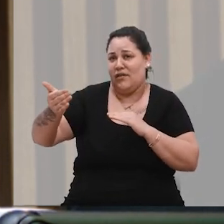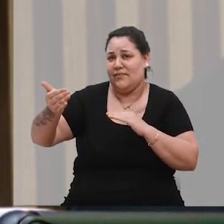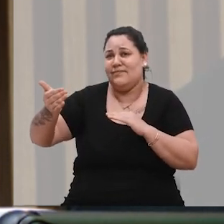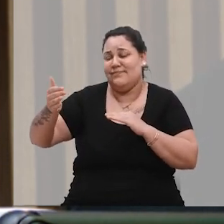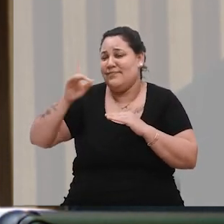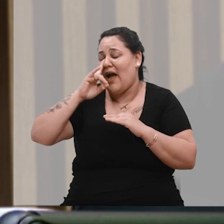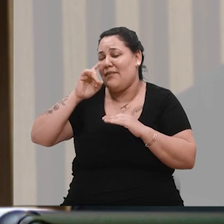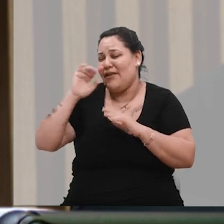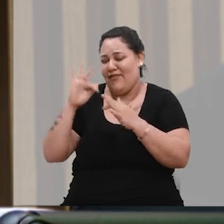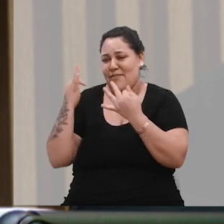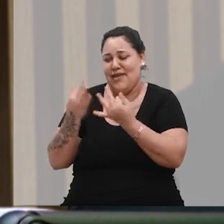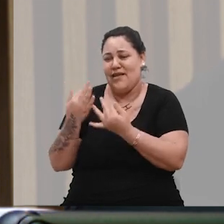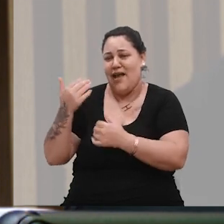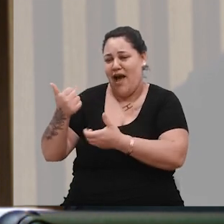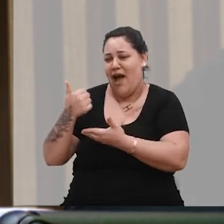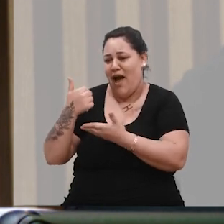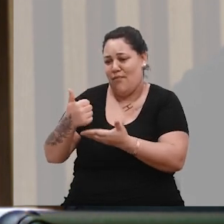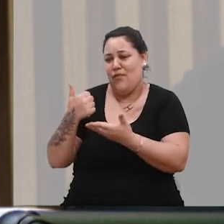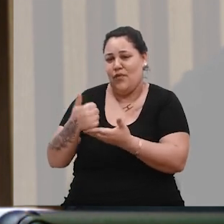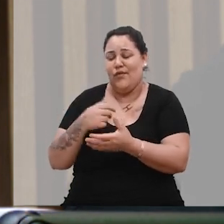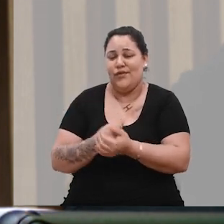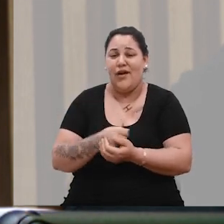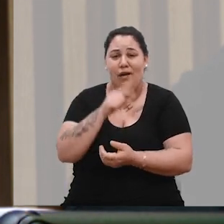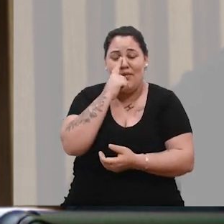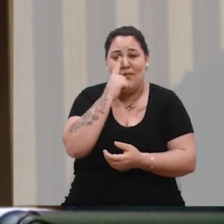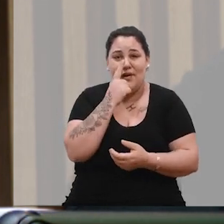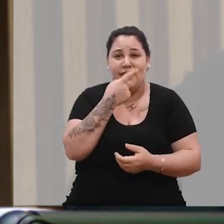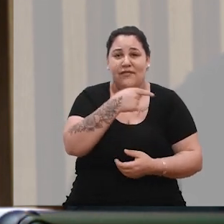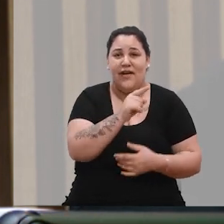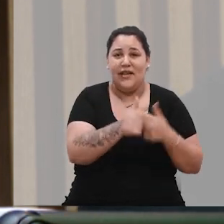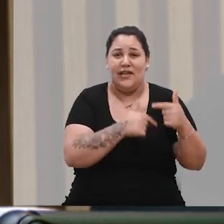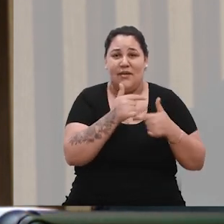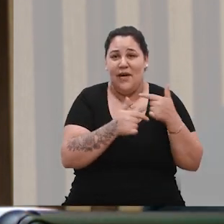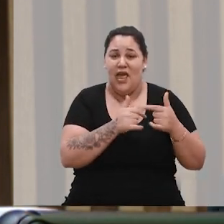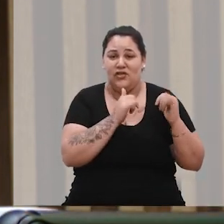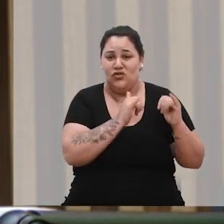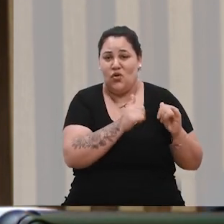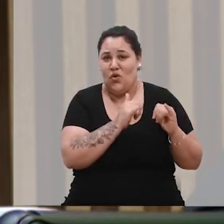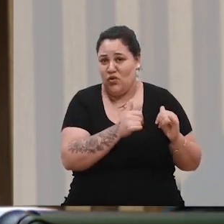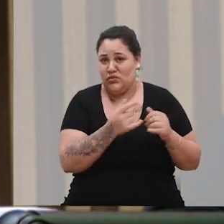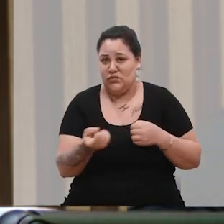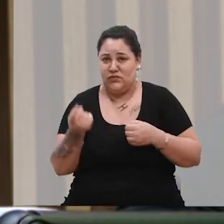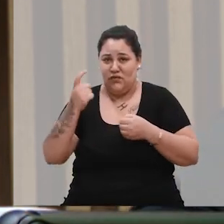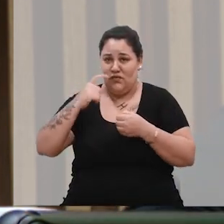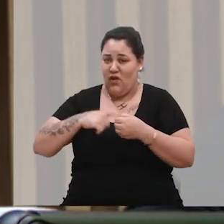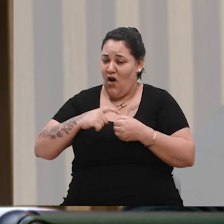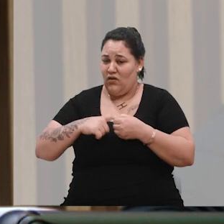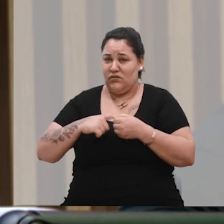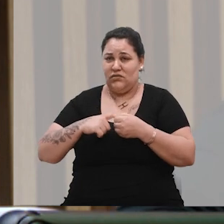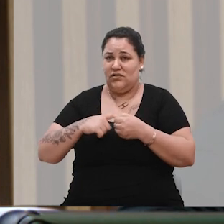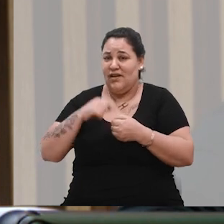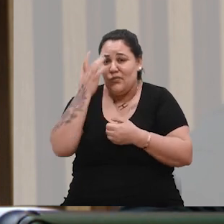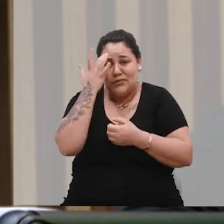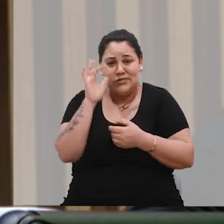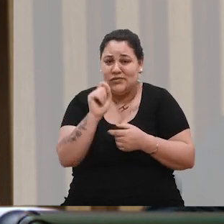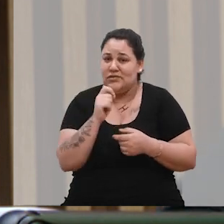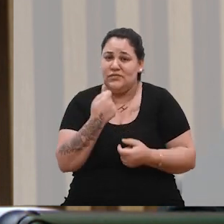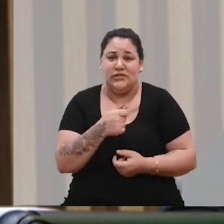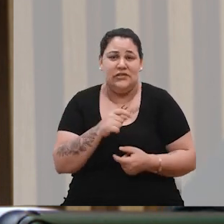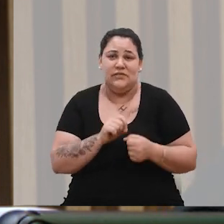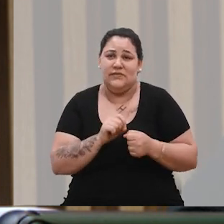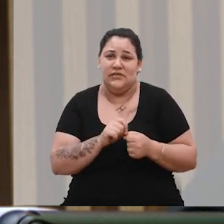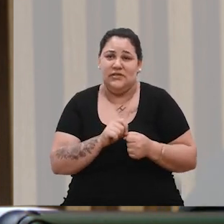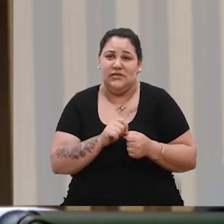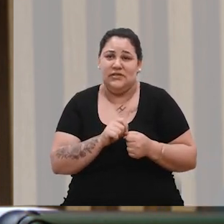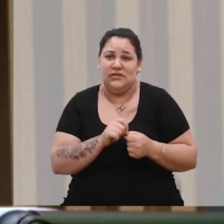vem pra cá. Então, ela vai trabalhar de ônibus, ela volta também com transporte público. Daí, eu não tenho ideia, assim, do que precisa pra fazer